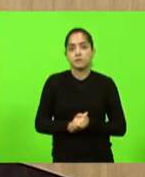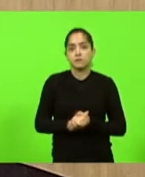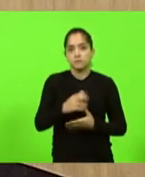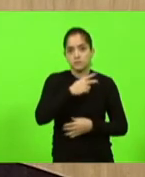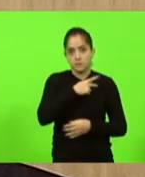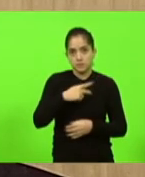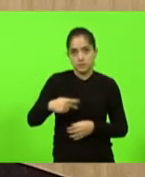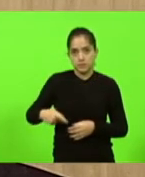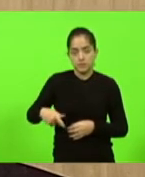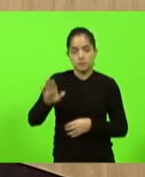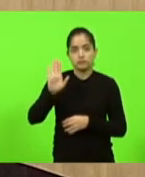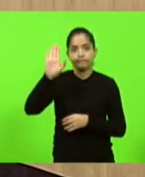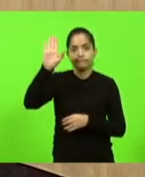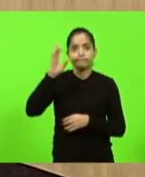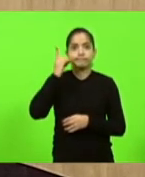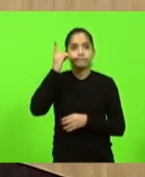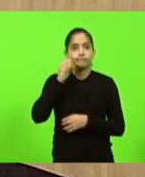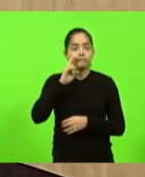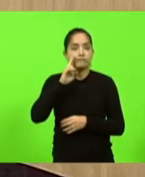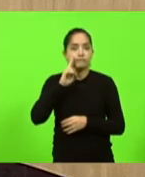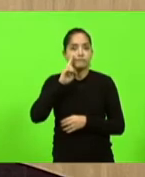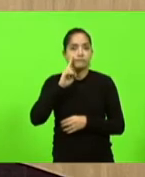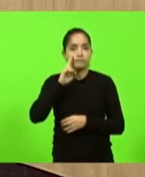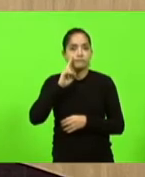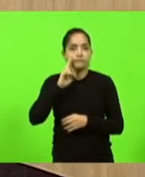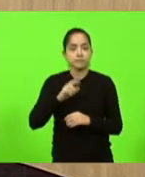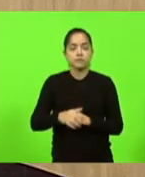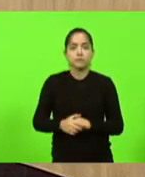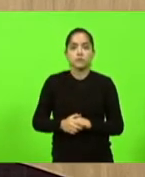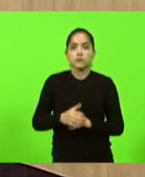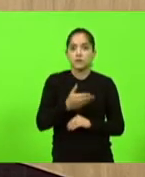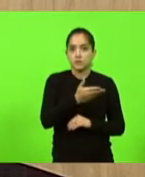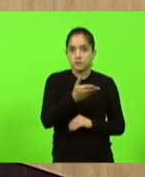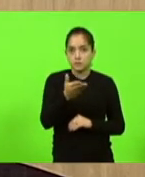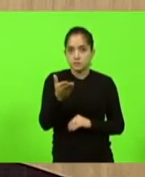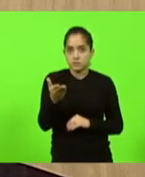ordem, primeiramente, deputado Ivan Nats. Senhor presidente, senhores deputados,